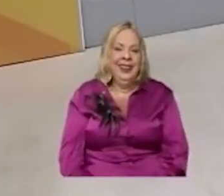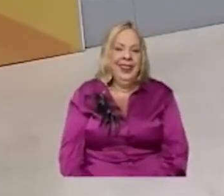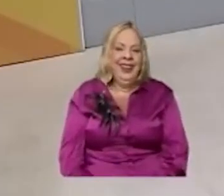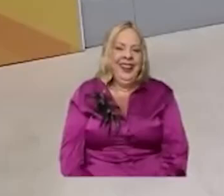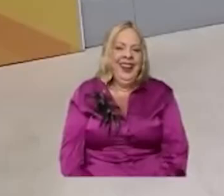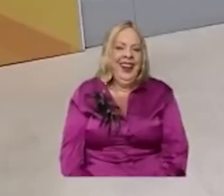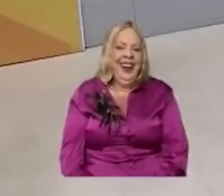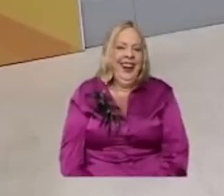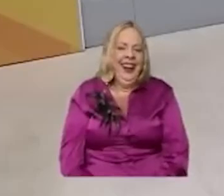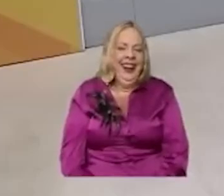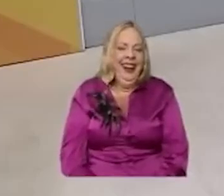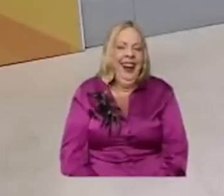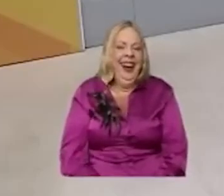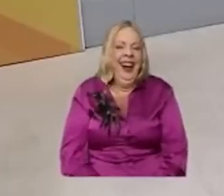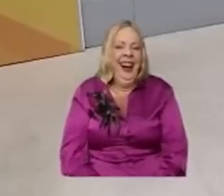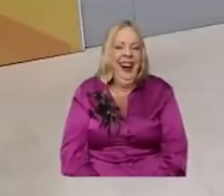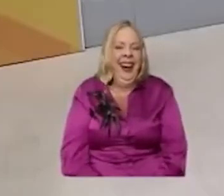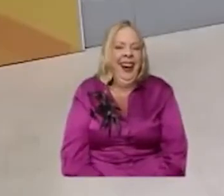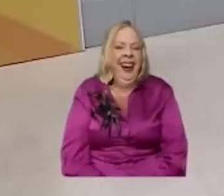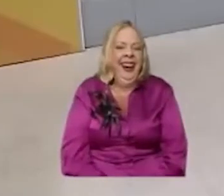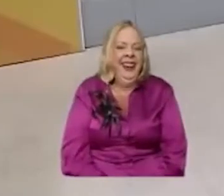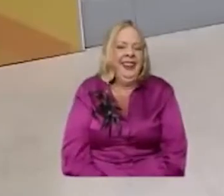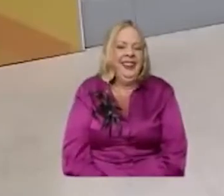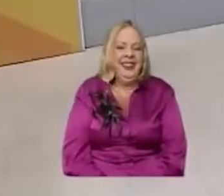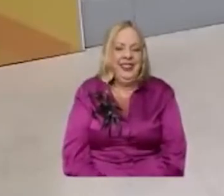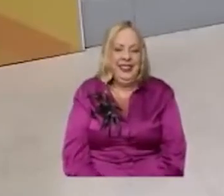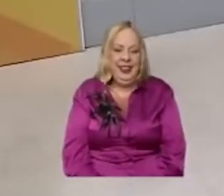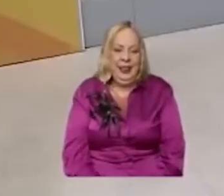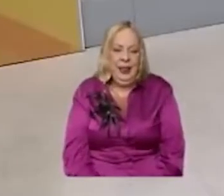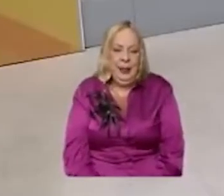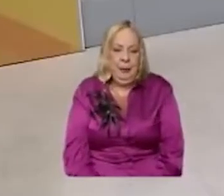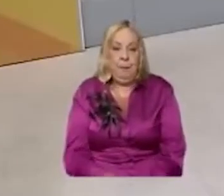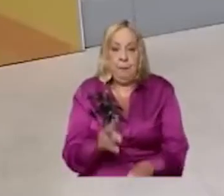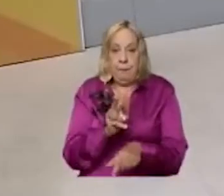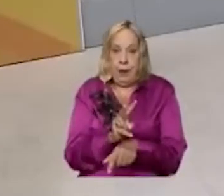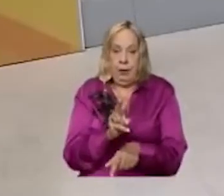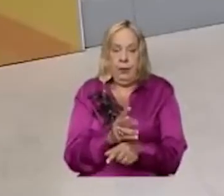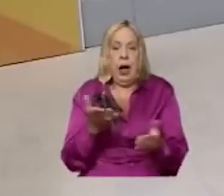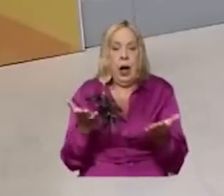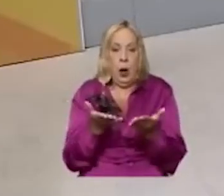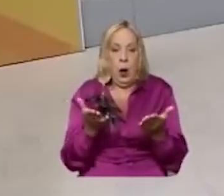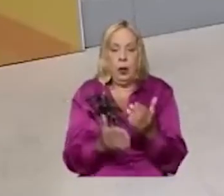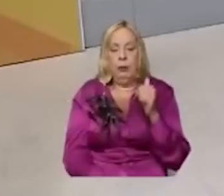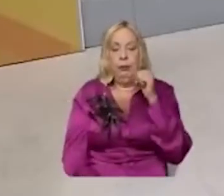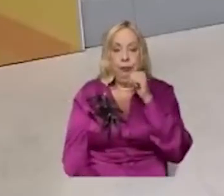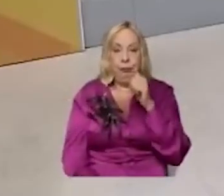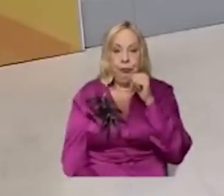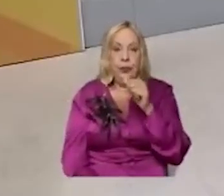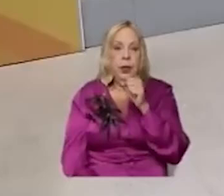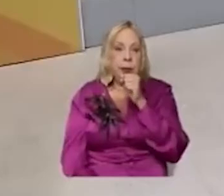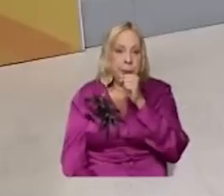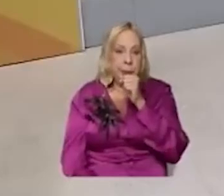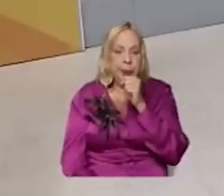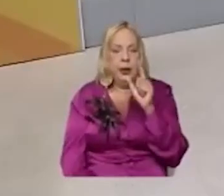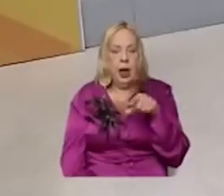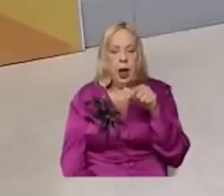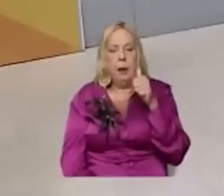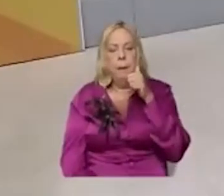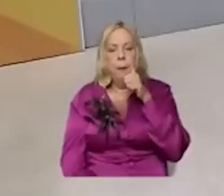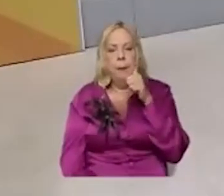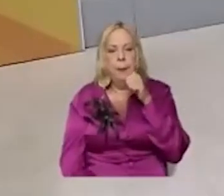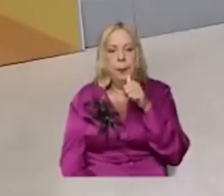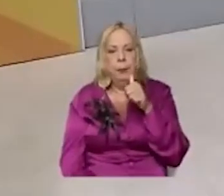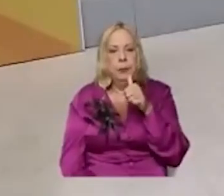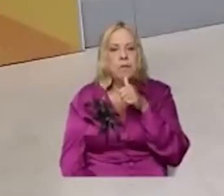simbora. Tudo por aqui. E aí, meu compadre? Tô na conferência. O auxílio luxuoso é da Tâmara e a narração é dela, Jaque Cruz.